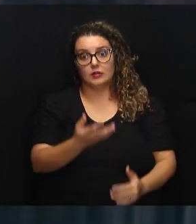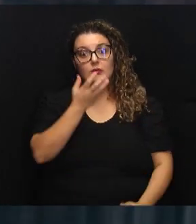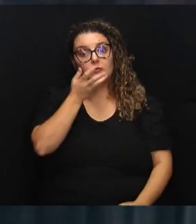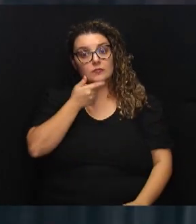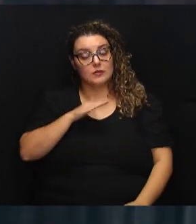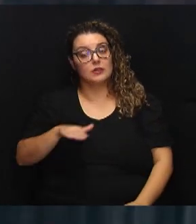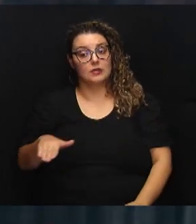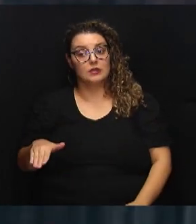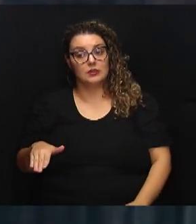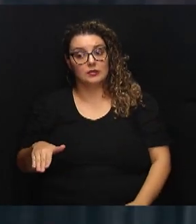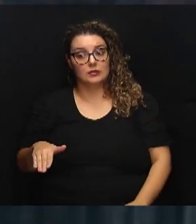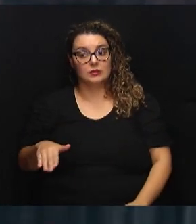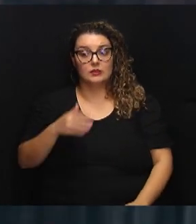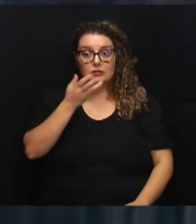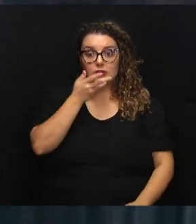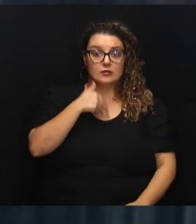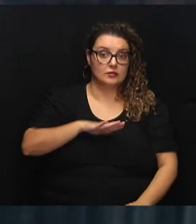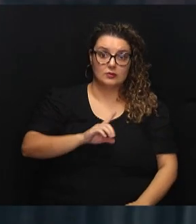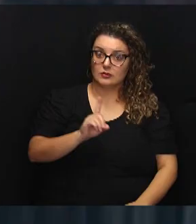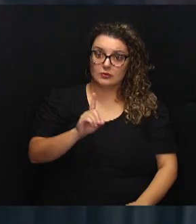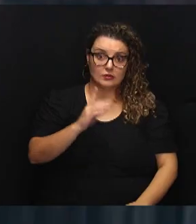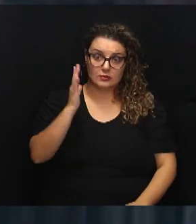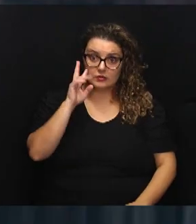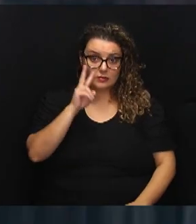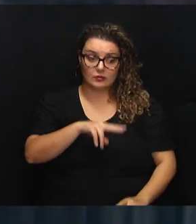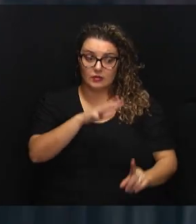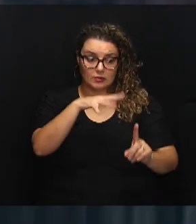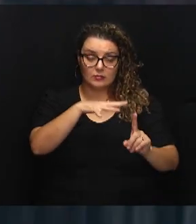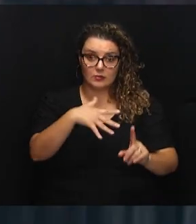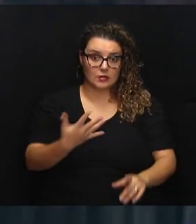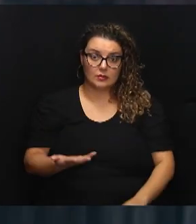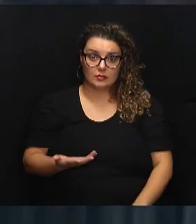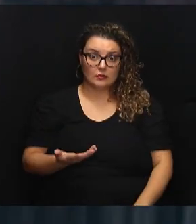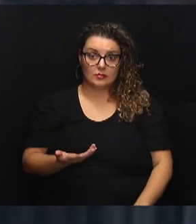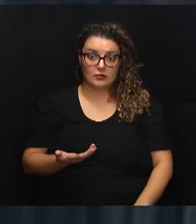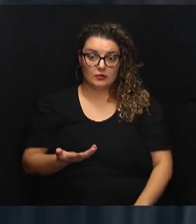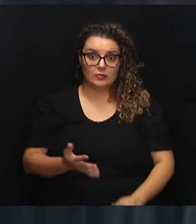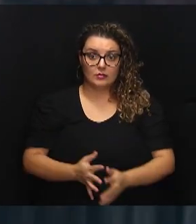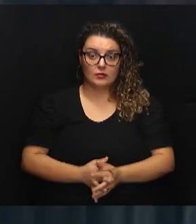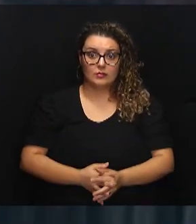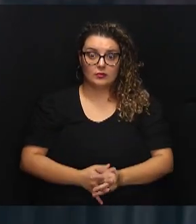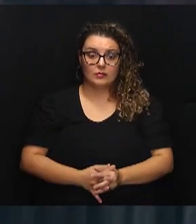criançada. E a criançada não vê ele como tipo, não vê ele como ídolo.